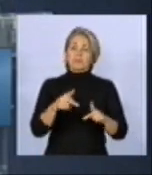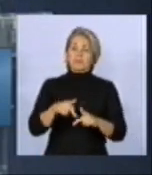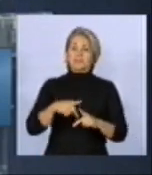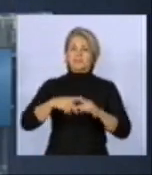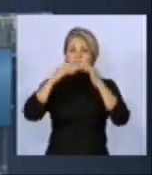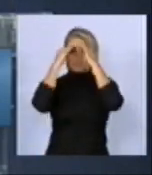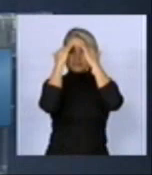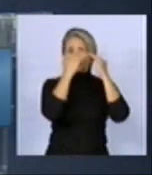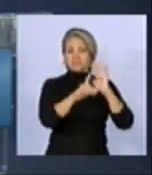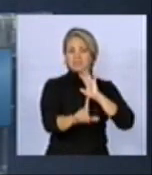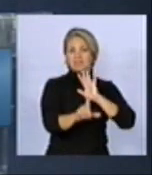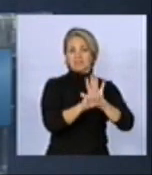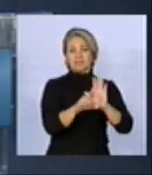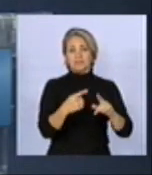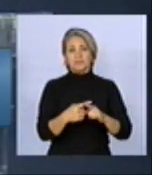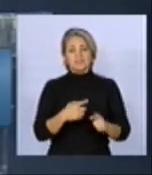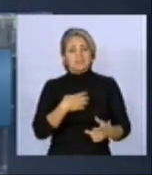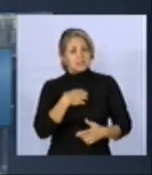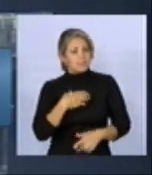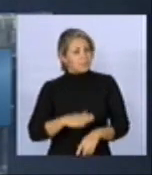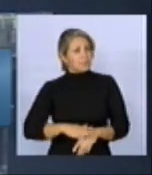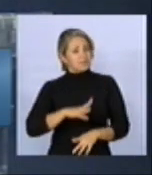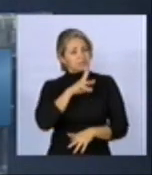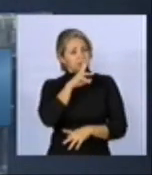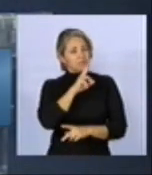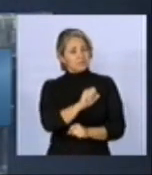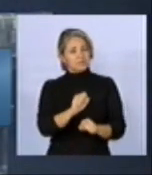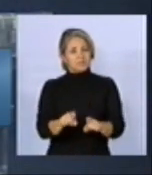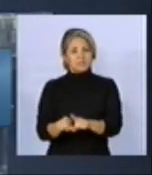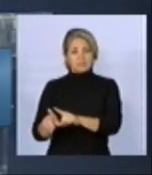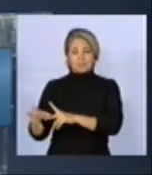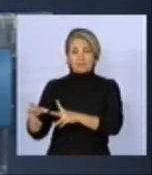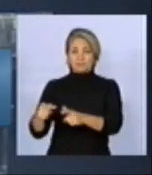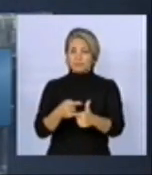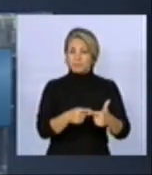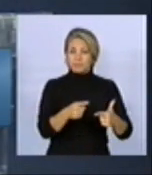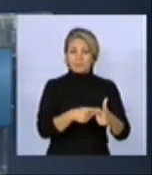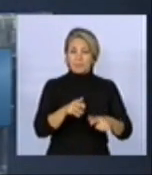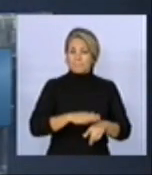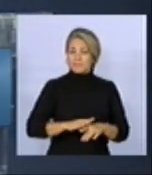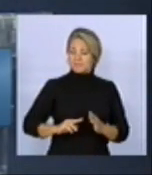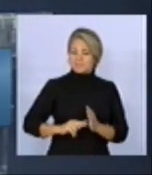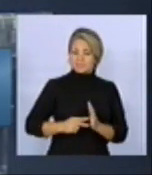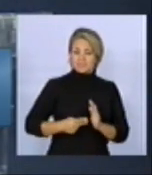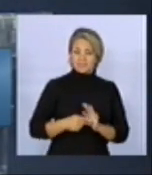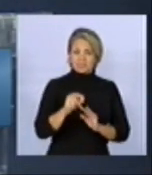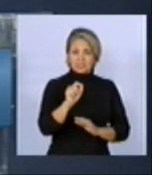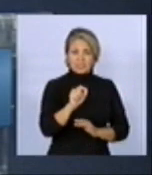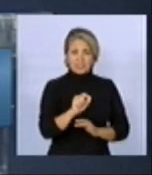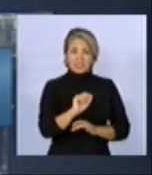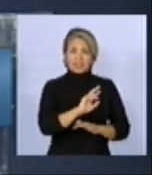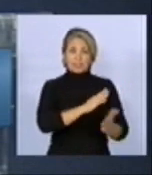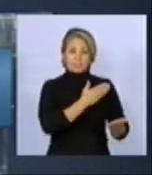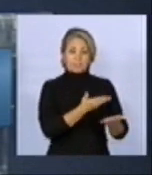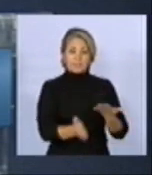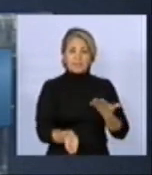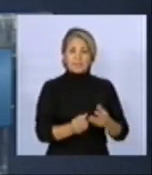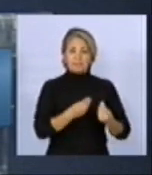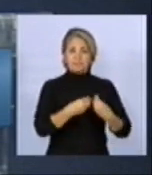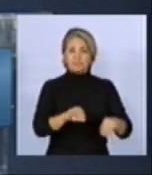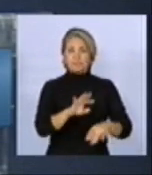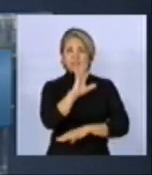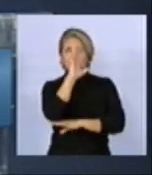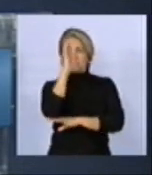porque sentem isso mais fortemente e aqui um um problema bastante significa ativo que é a perda da biodiversidade né ou